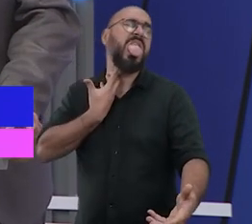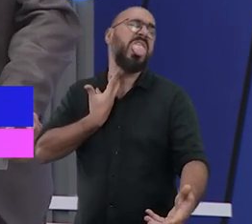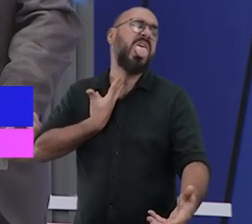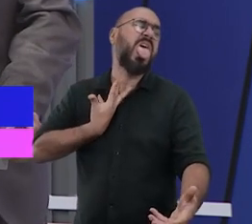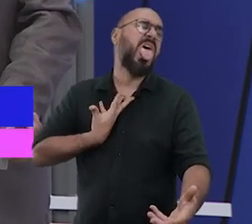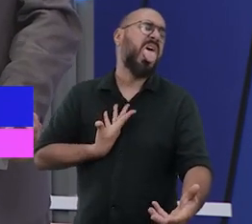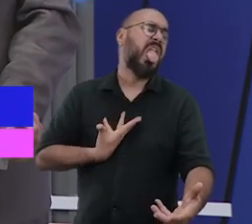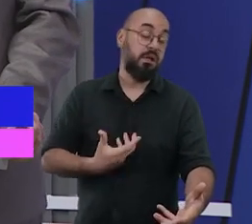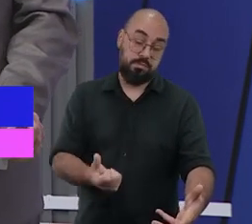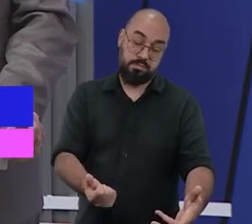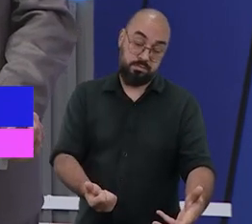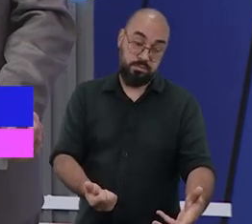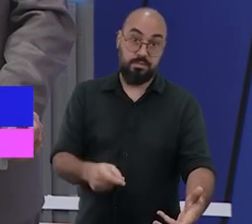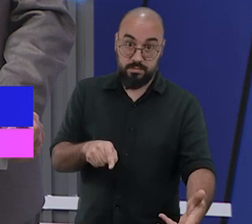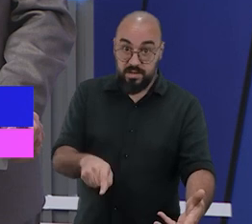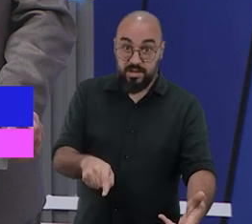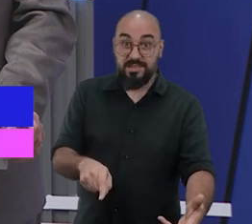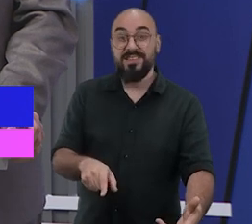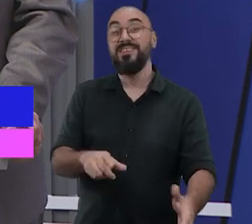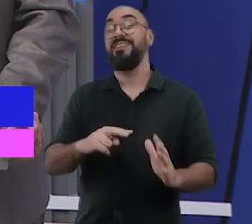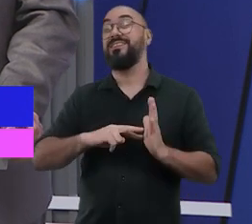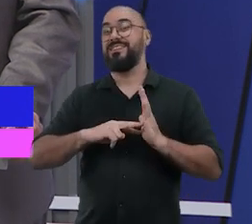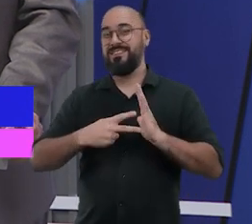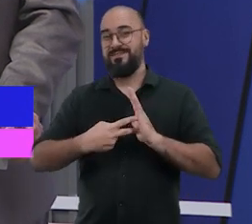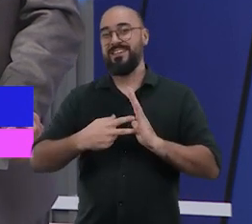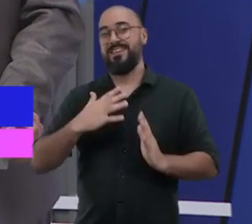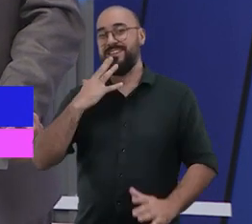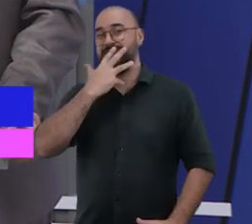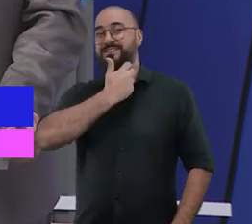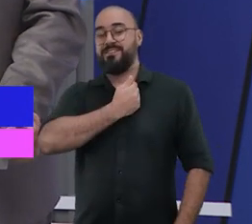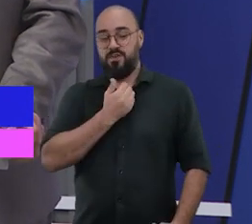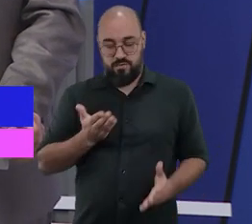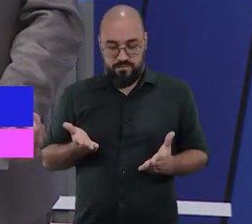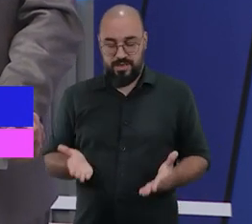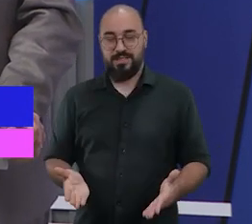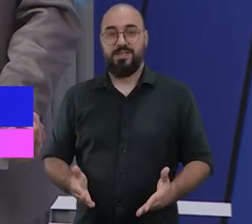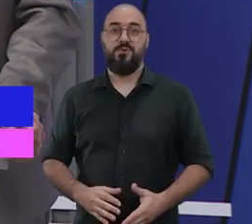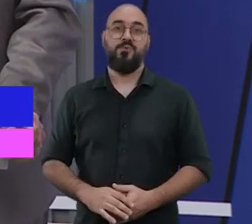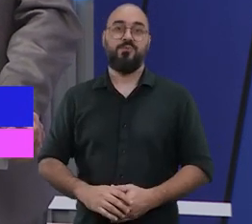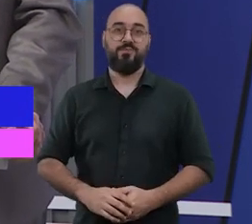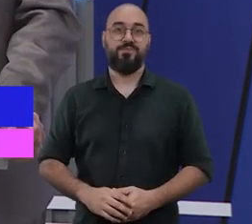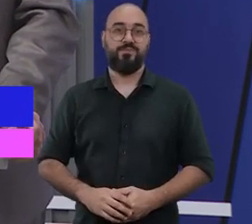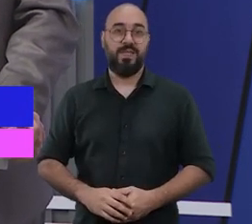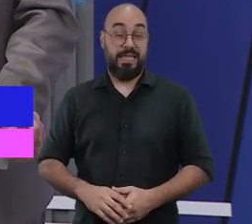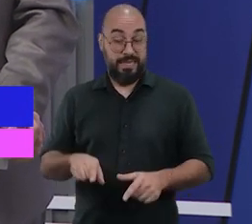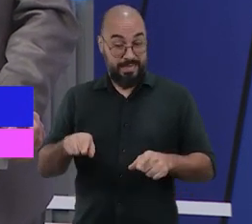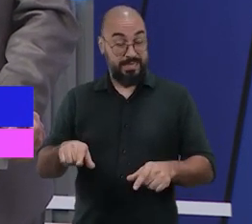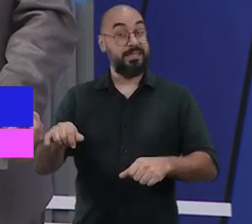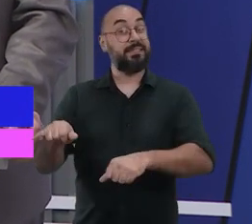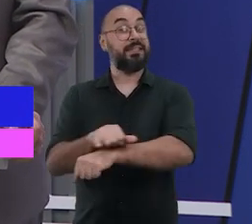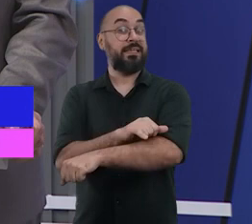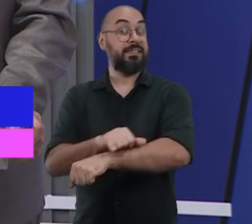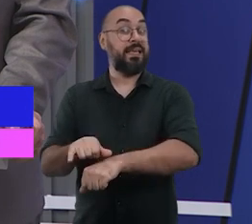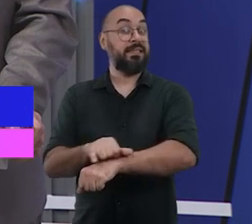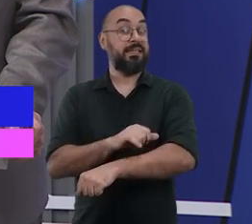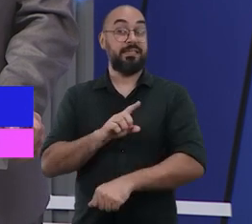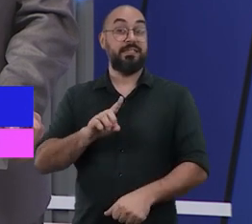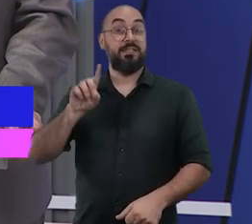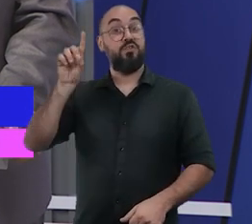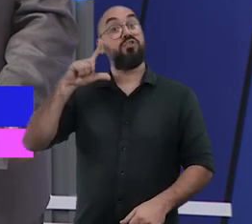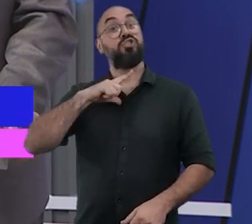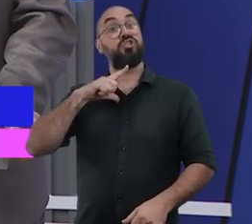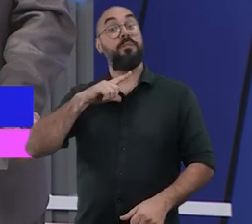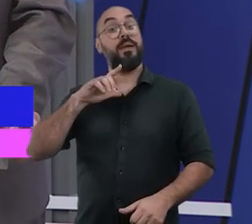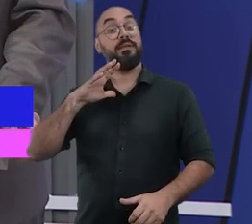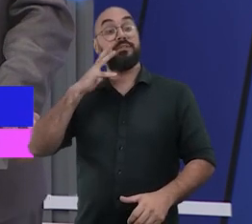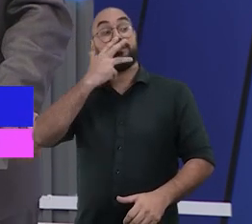o plano da salvação. Aqui já começou a forma que Deus tinha para salvar a